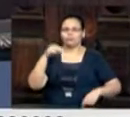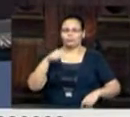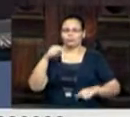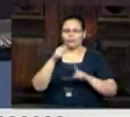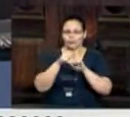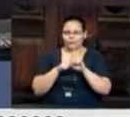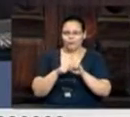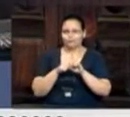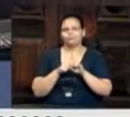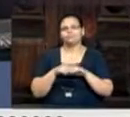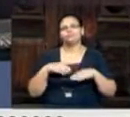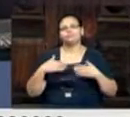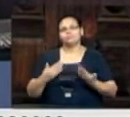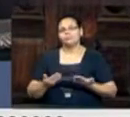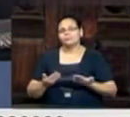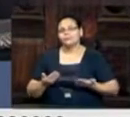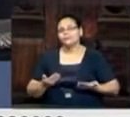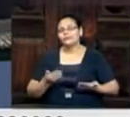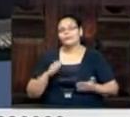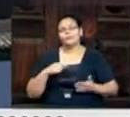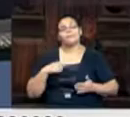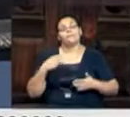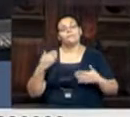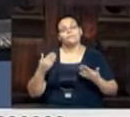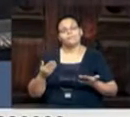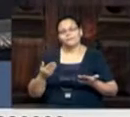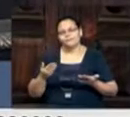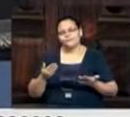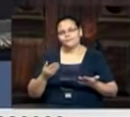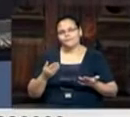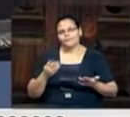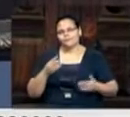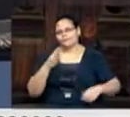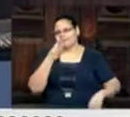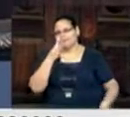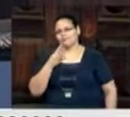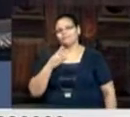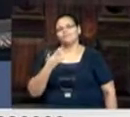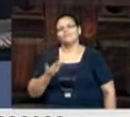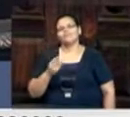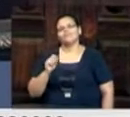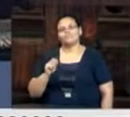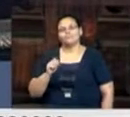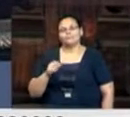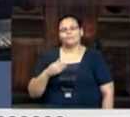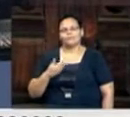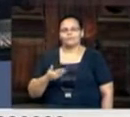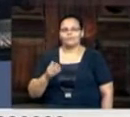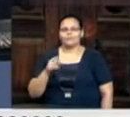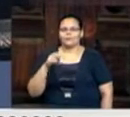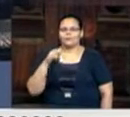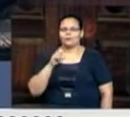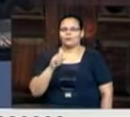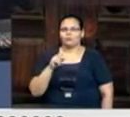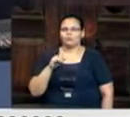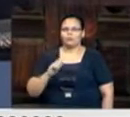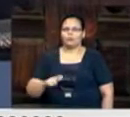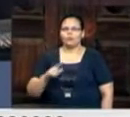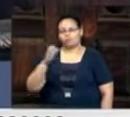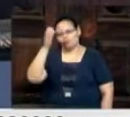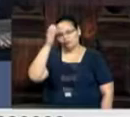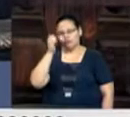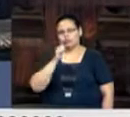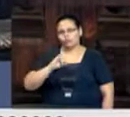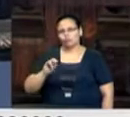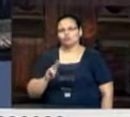de prorrogação. E pasmem, enquanto isso, doutor Sadi Noel, deputada Tia Ju, enquanto isso,